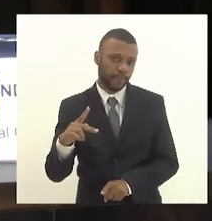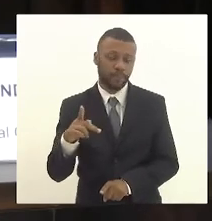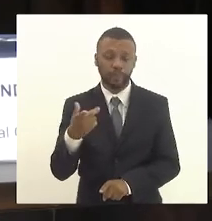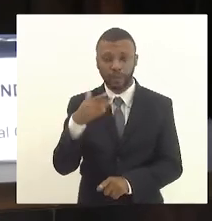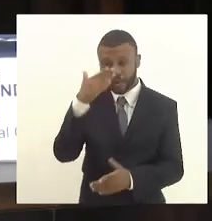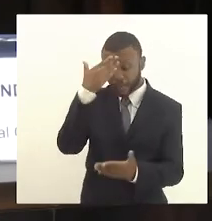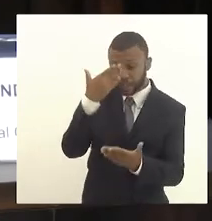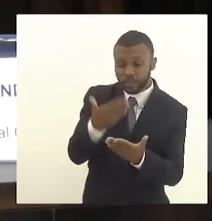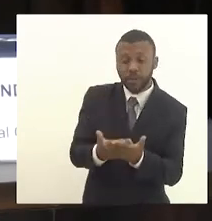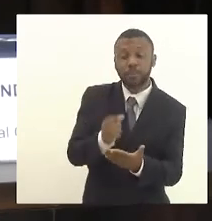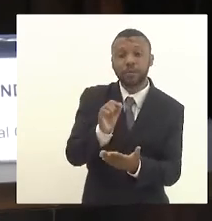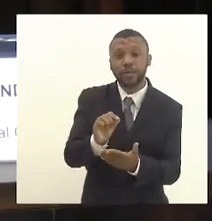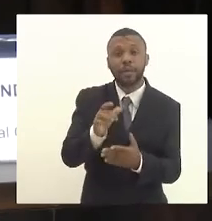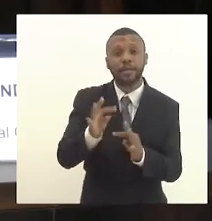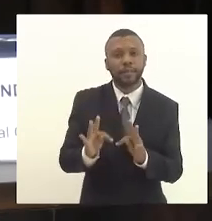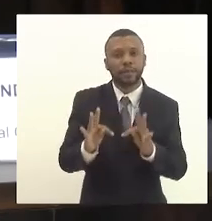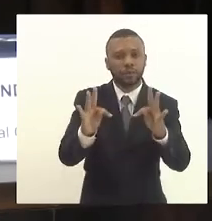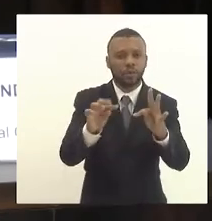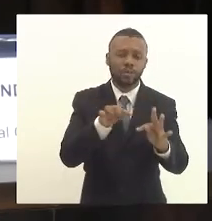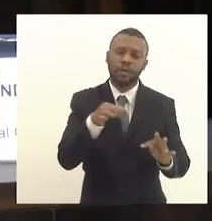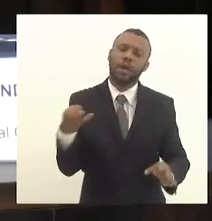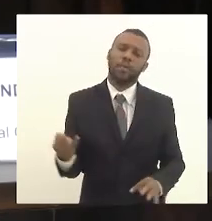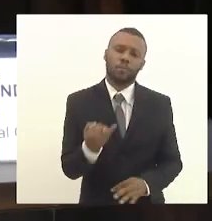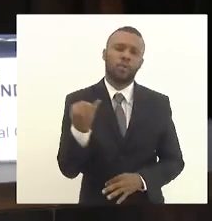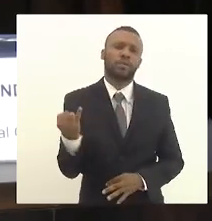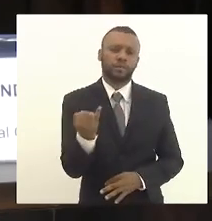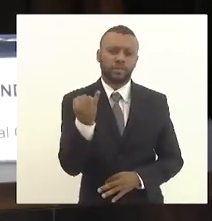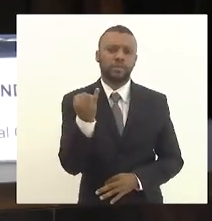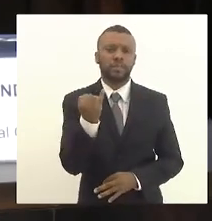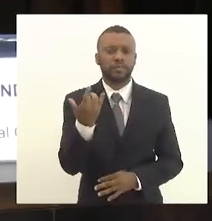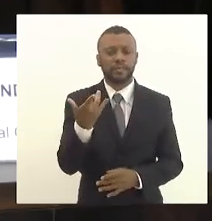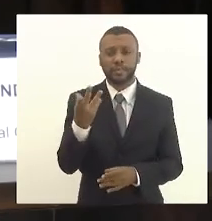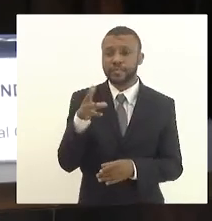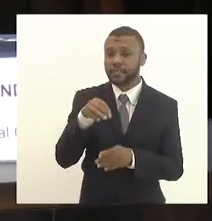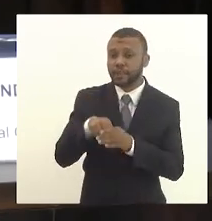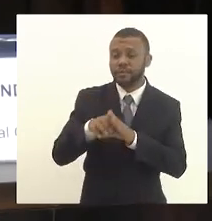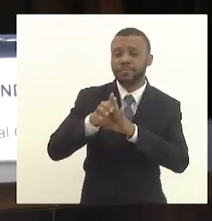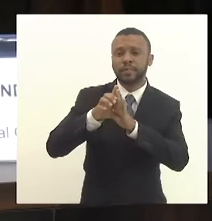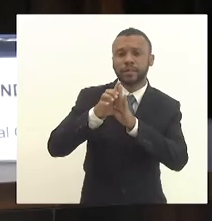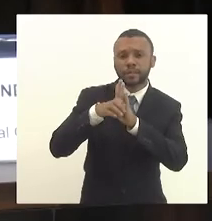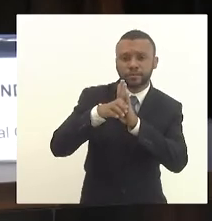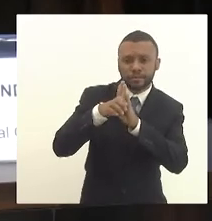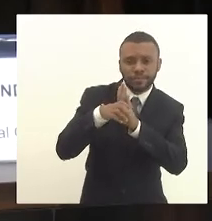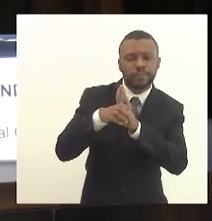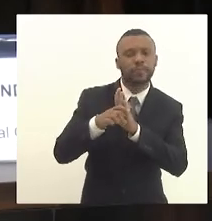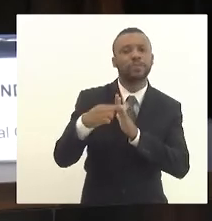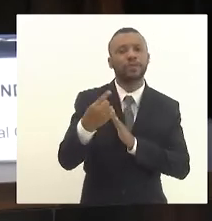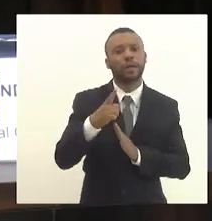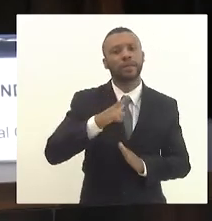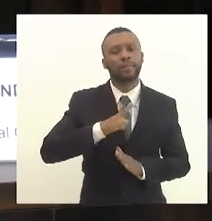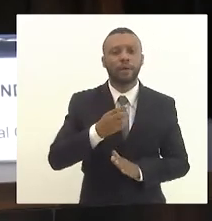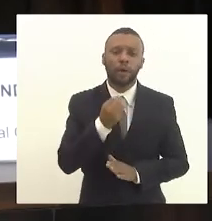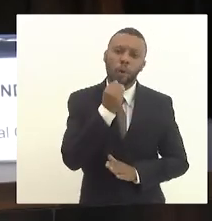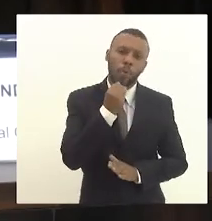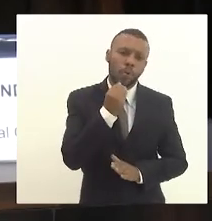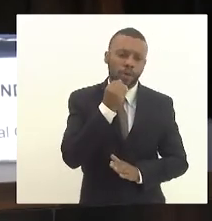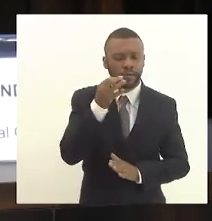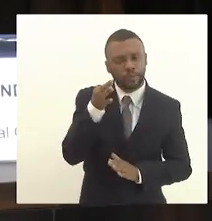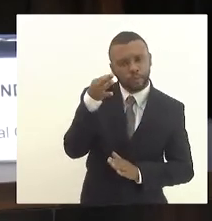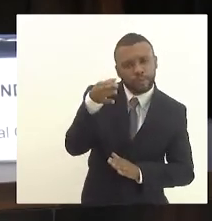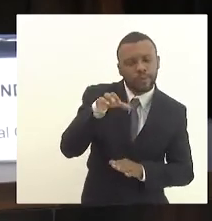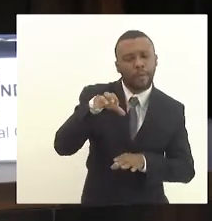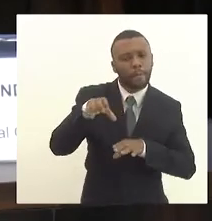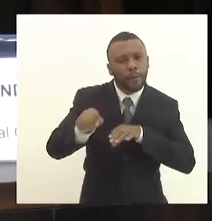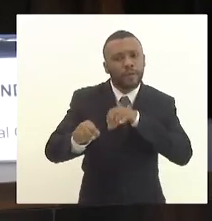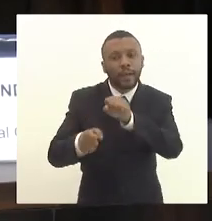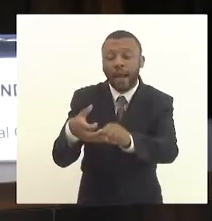tecnologia disruptiva e eu acho que dentro desse conceito de disrupção nós teríamos a oportunidade aí de buscar linhas mais